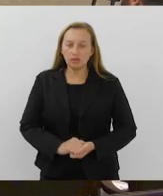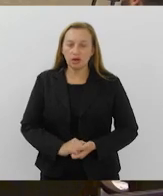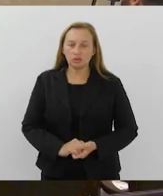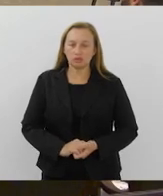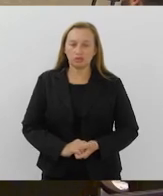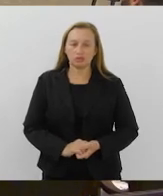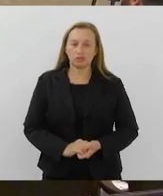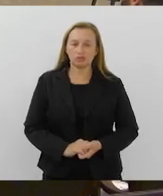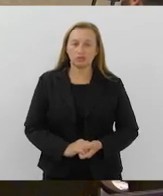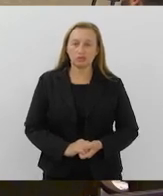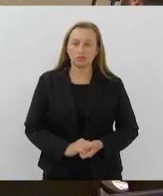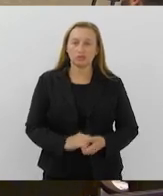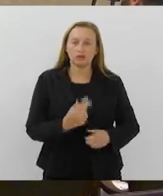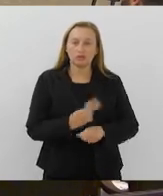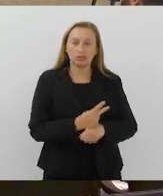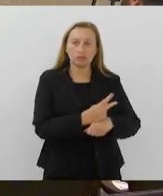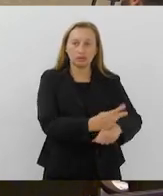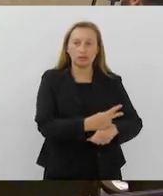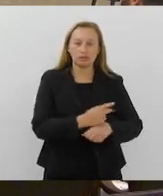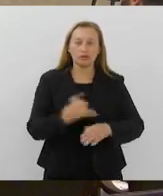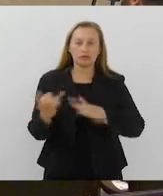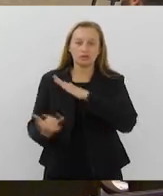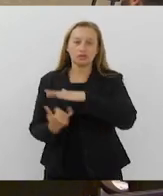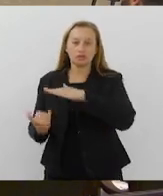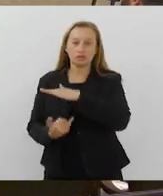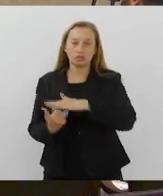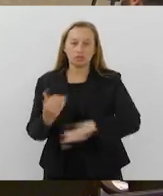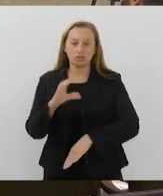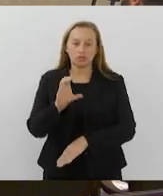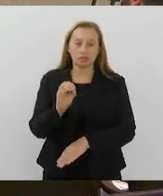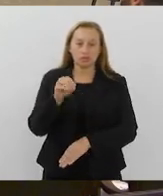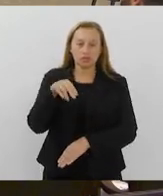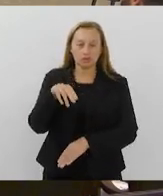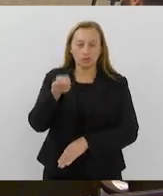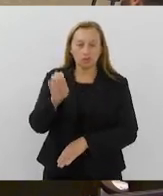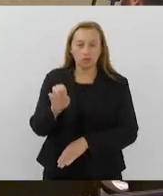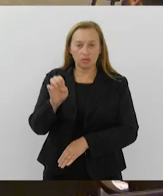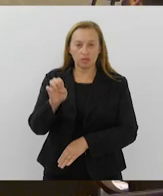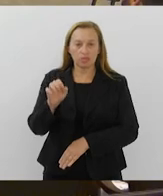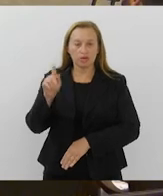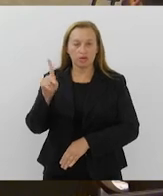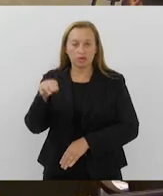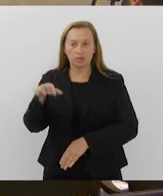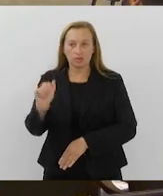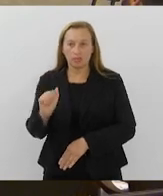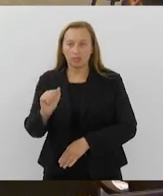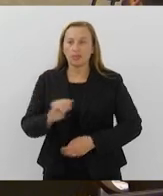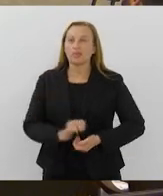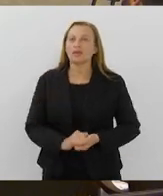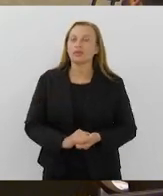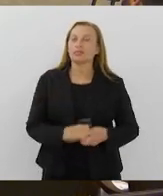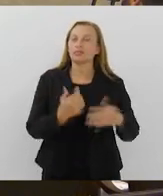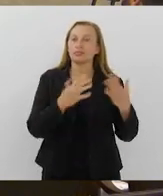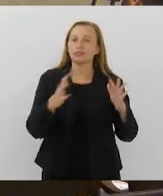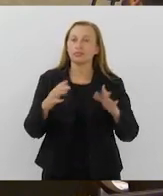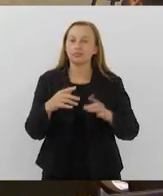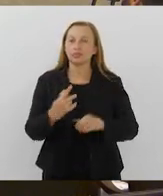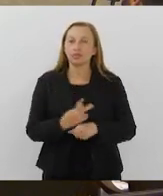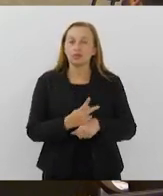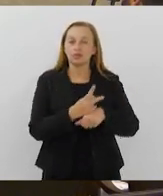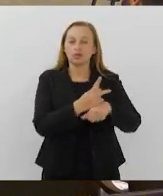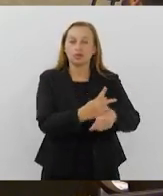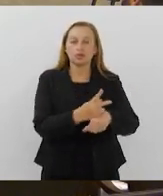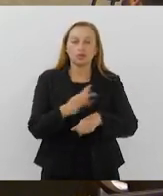O Instituto Condicoma, através de seu presidente, tem a grata honra e imensurável satisfação de outorgar o título de comendador